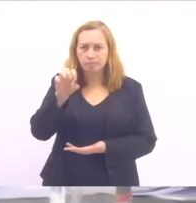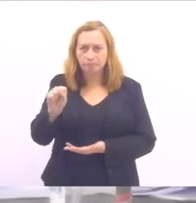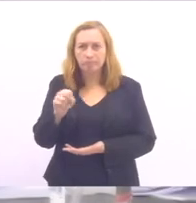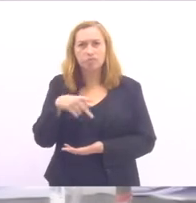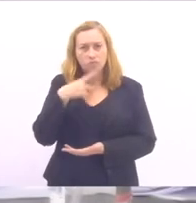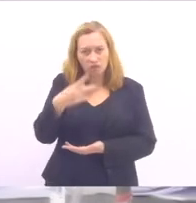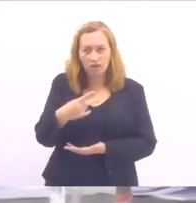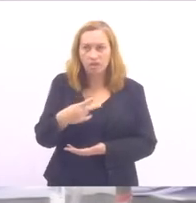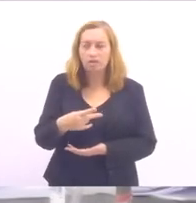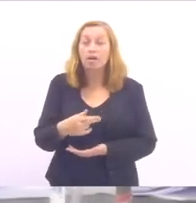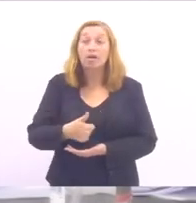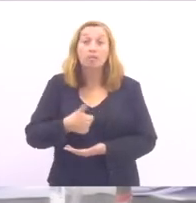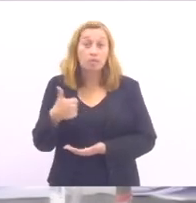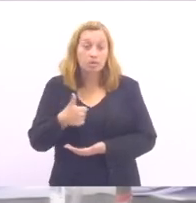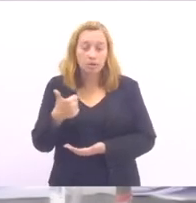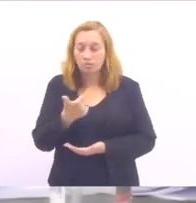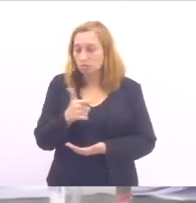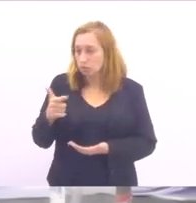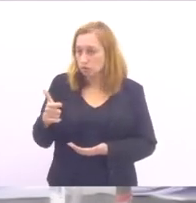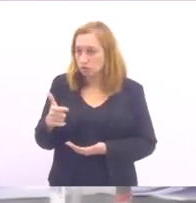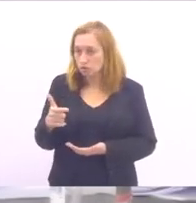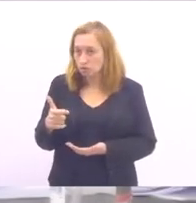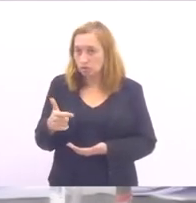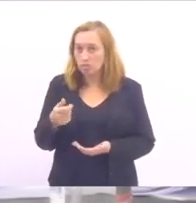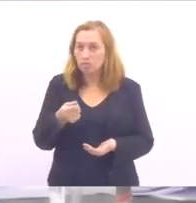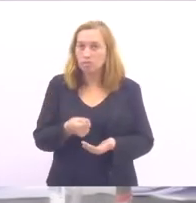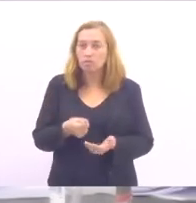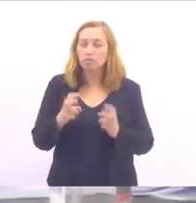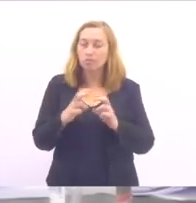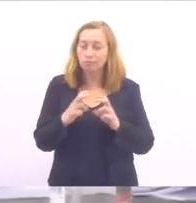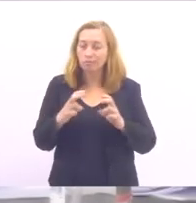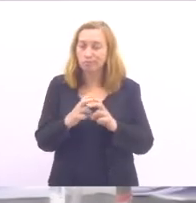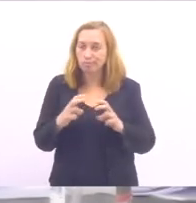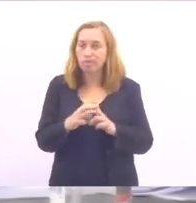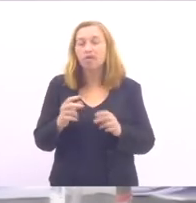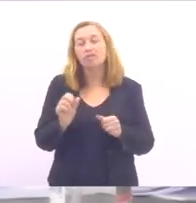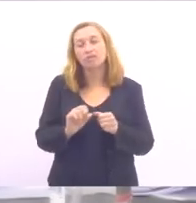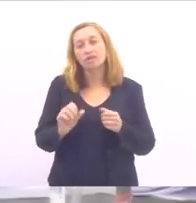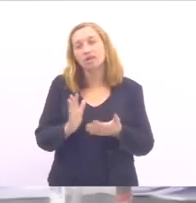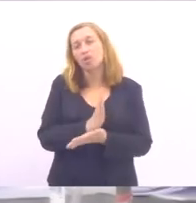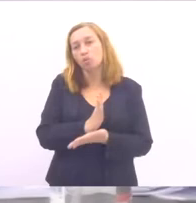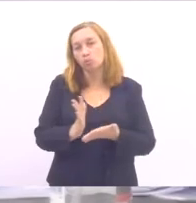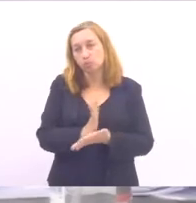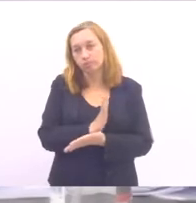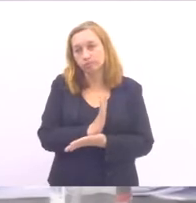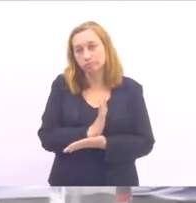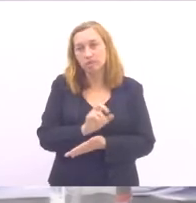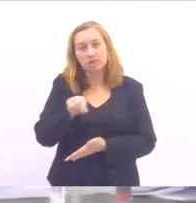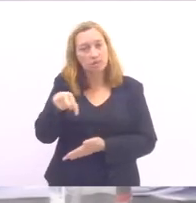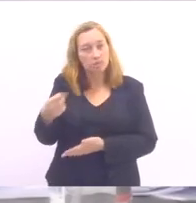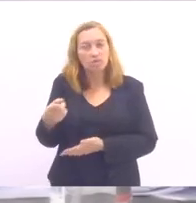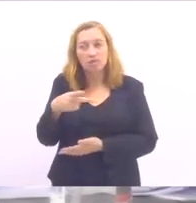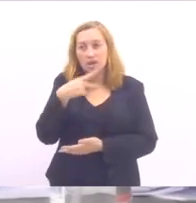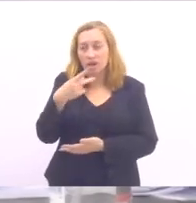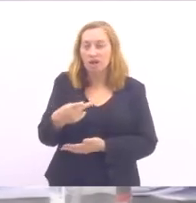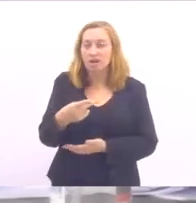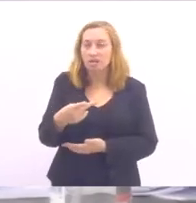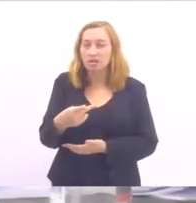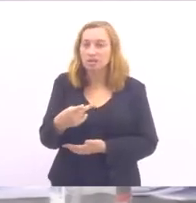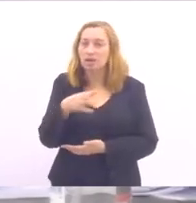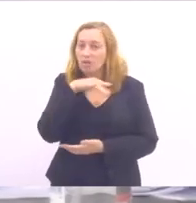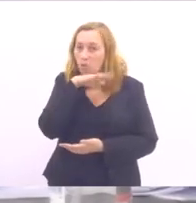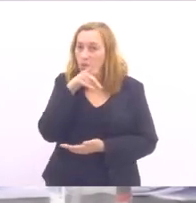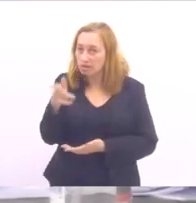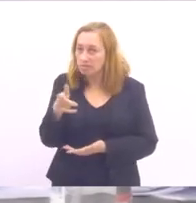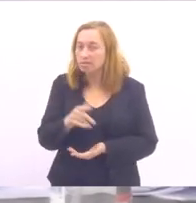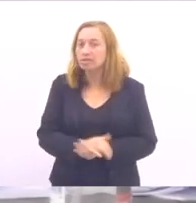contar. Primeiro não tinham. A gente brigou, fizeram alguns. Aí depois disseram que estava ruim